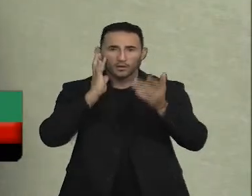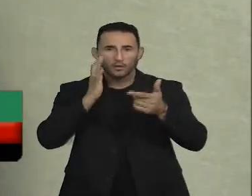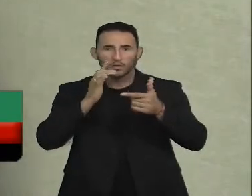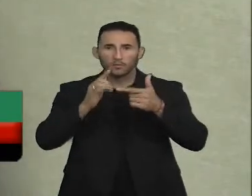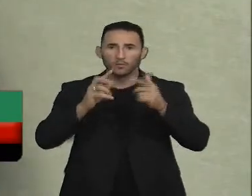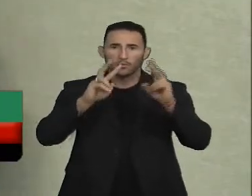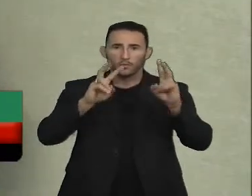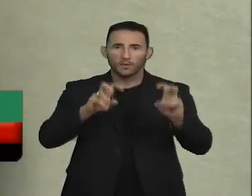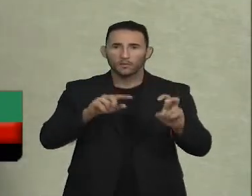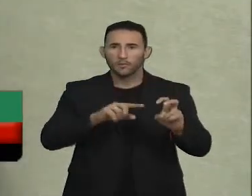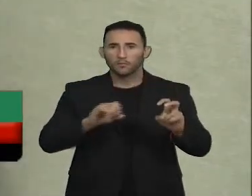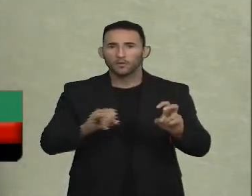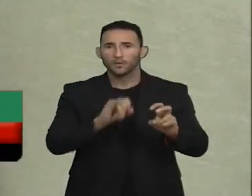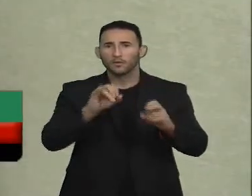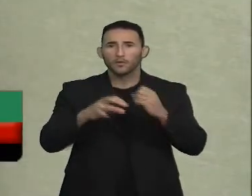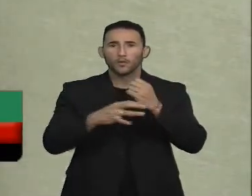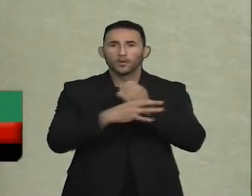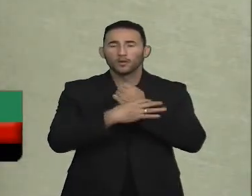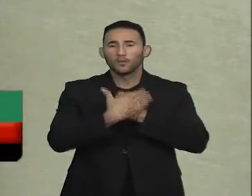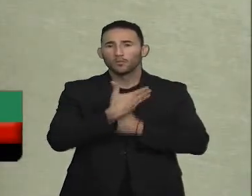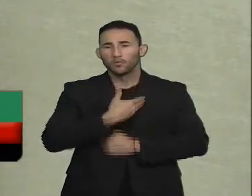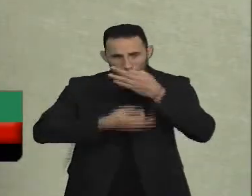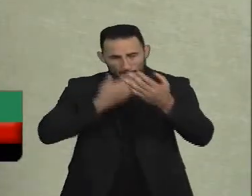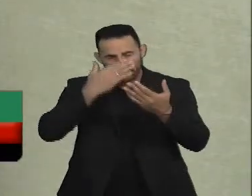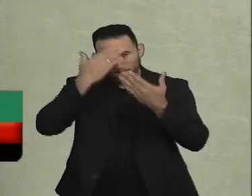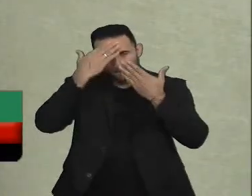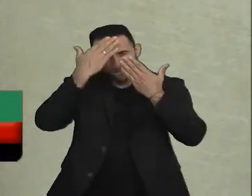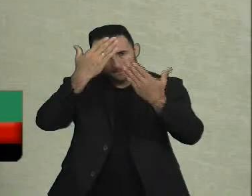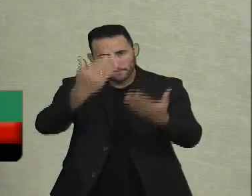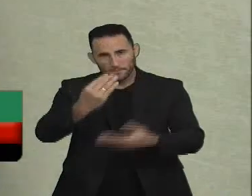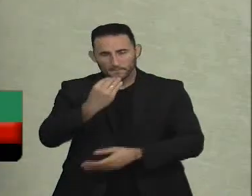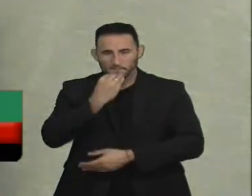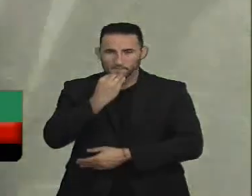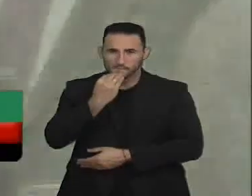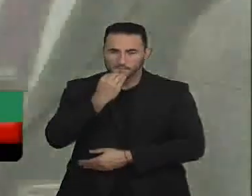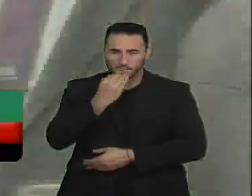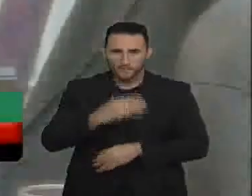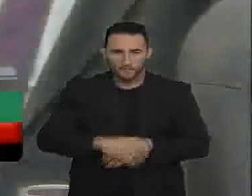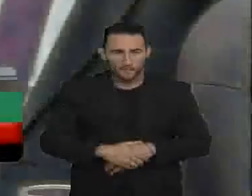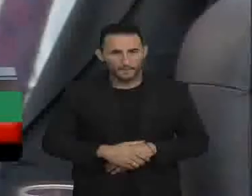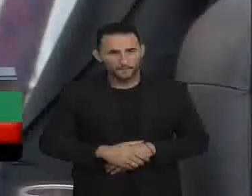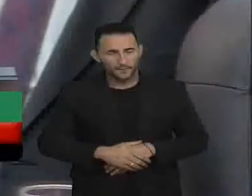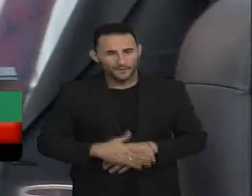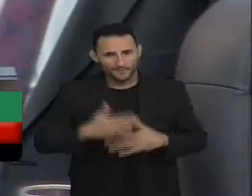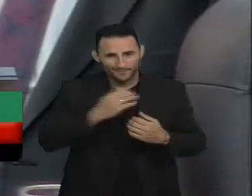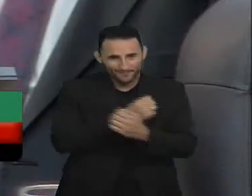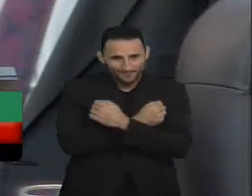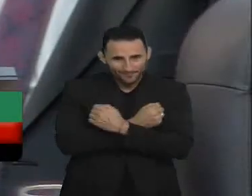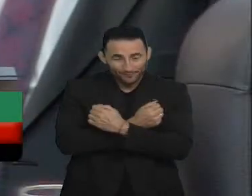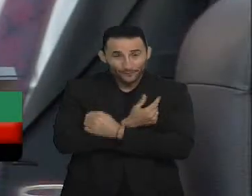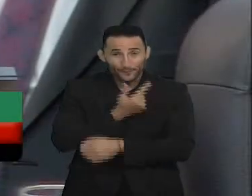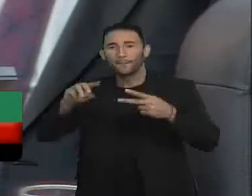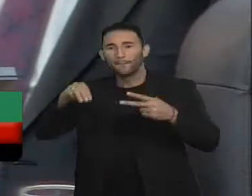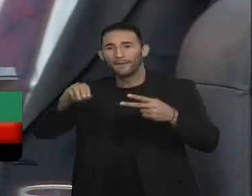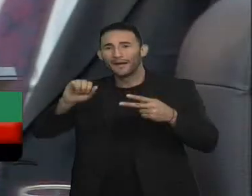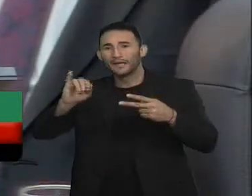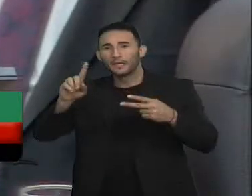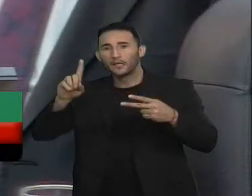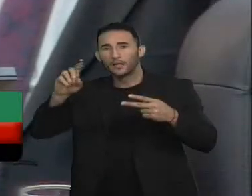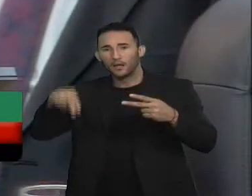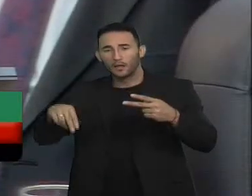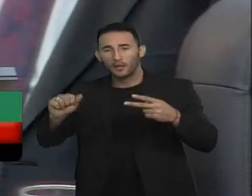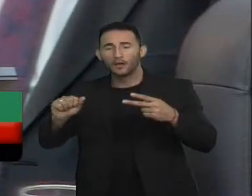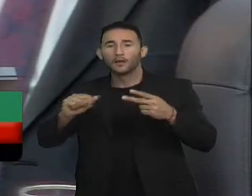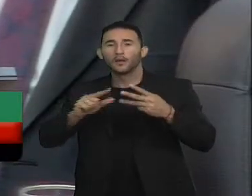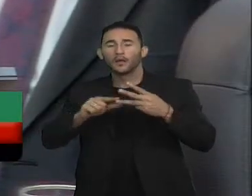desse importante tema de segurança pública em nossa cidade. A oportunidade. Um abraço ao coronel Virgulino,